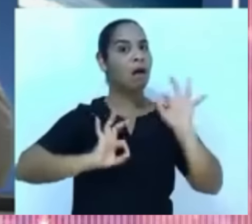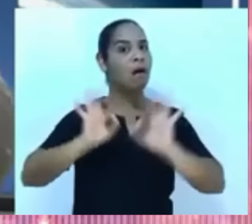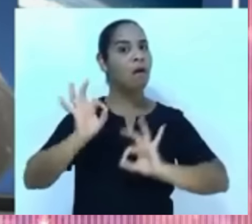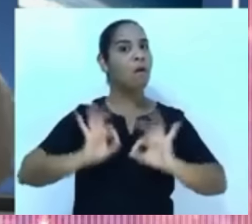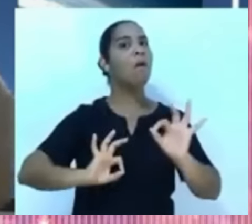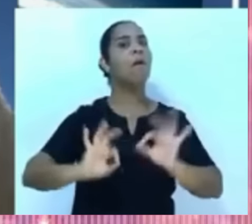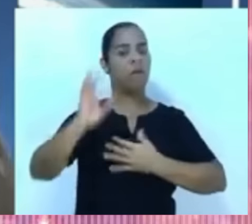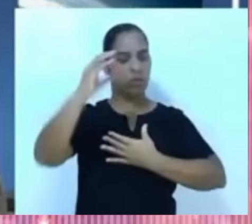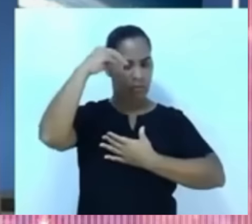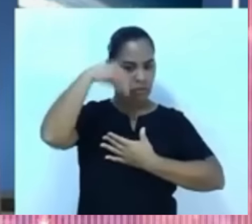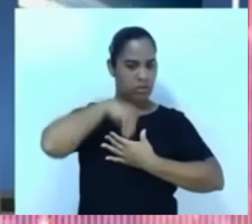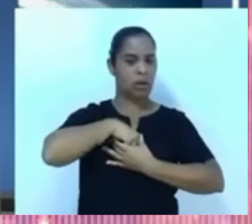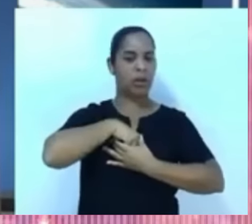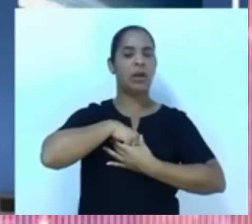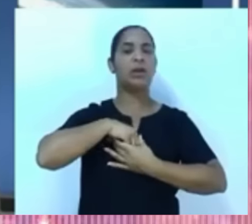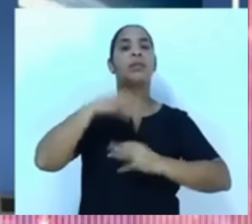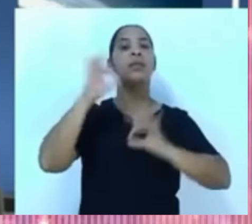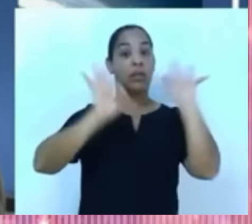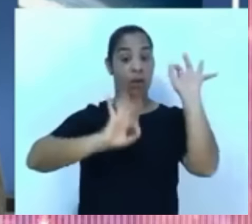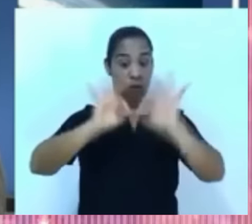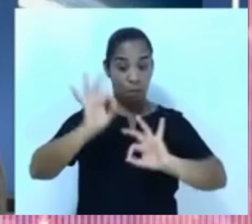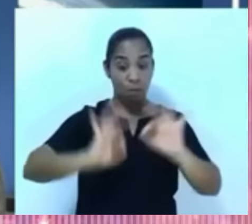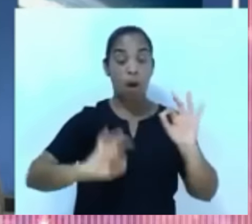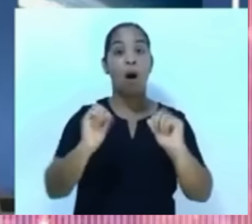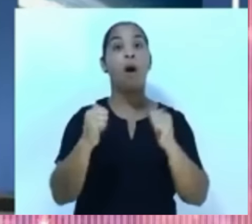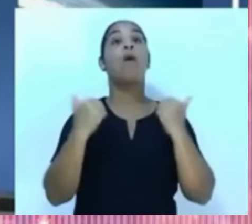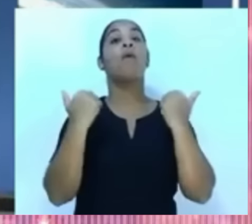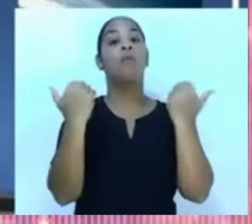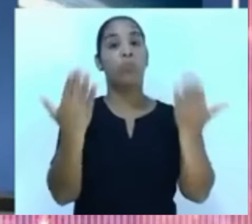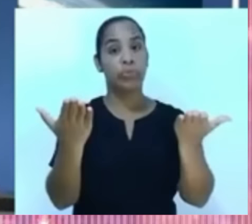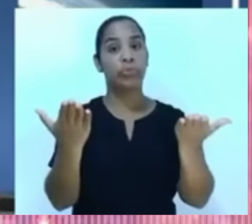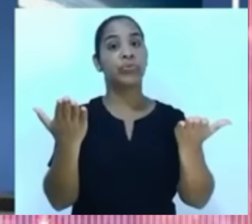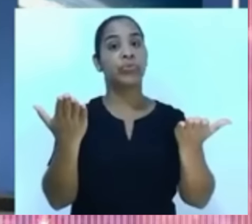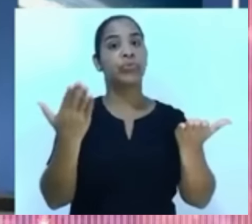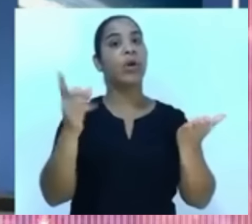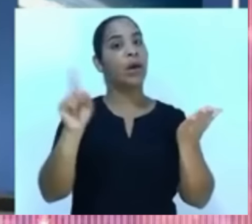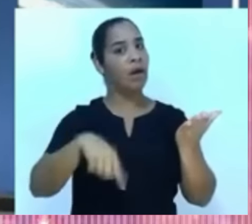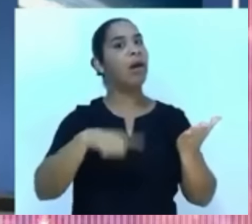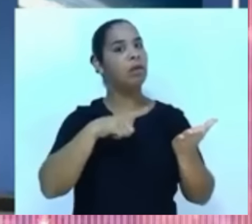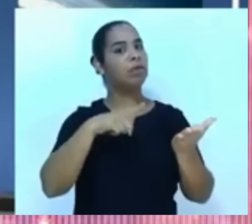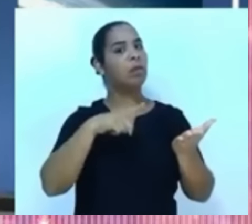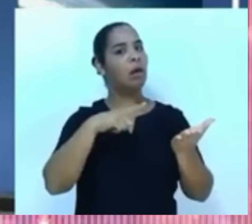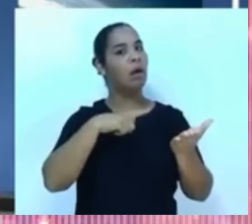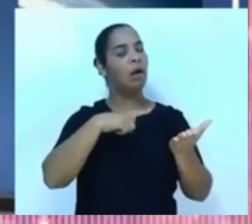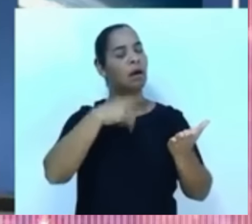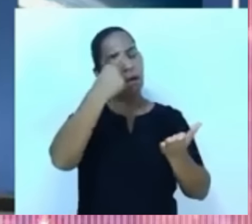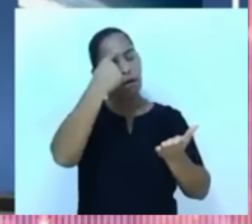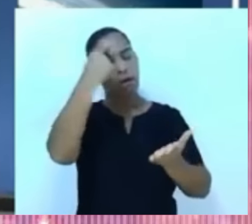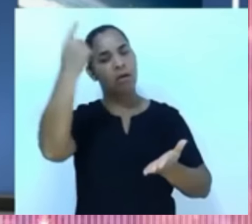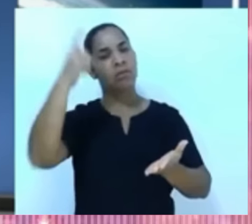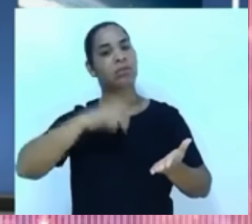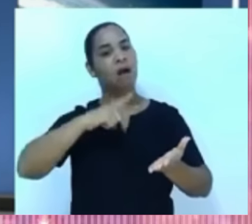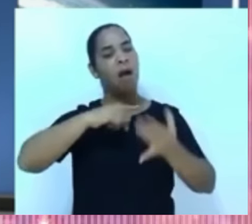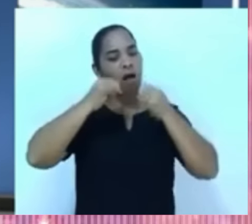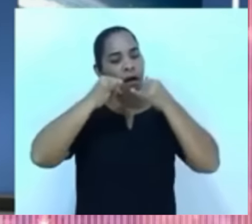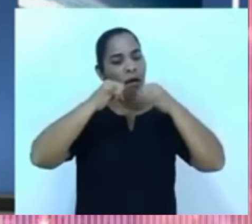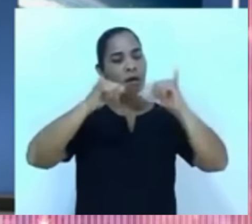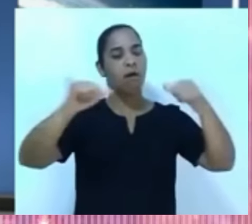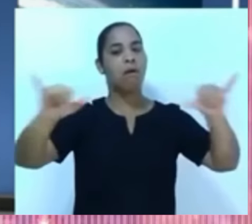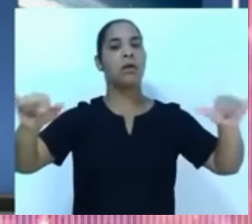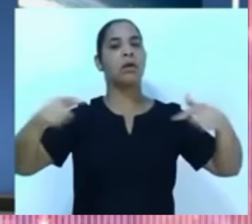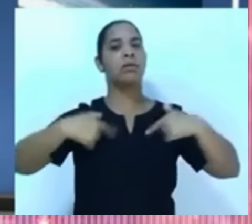uma ordem externa a gravidade a eletricidade a força